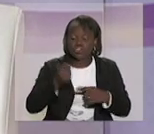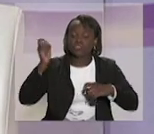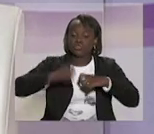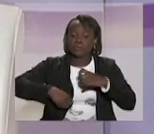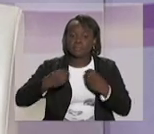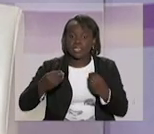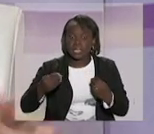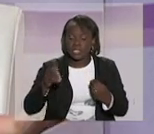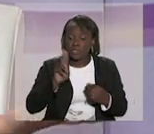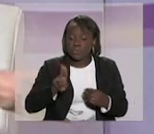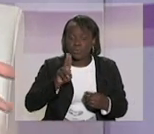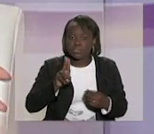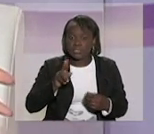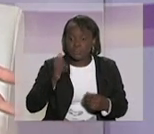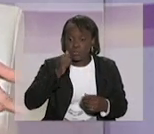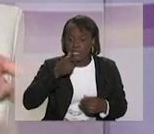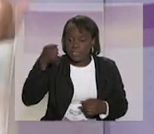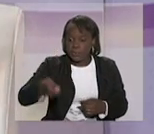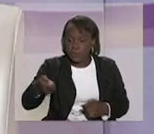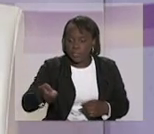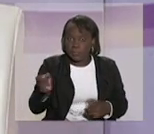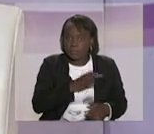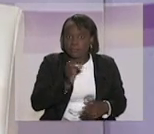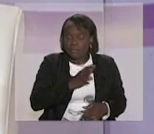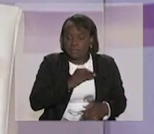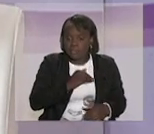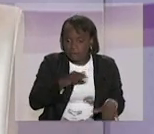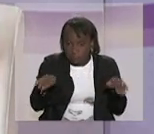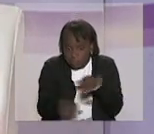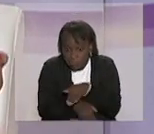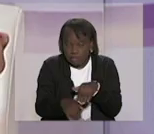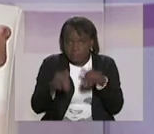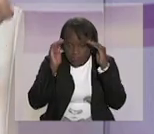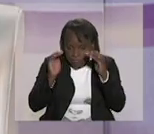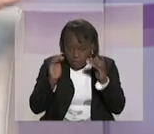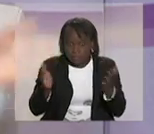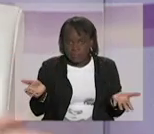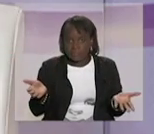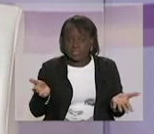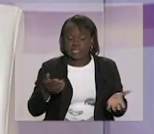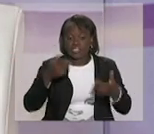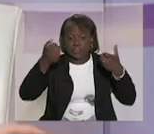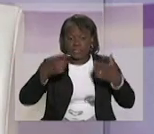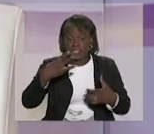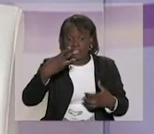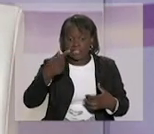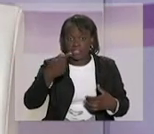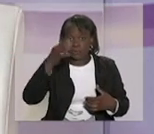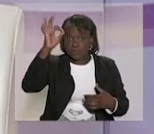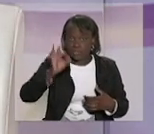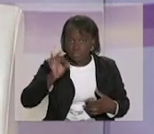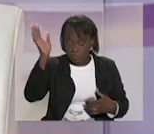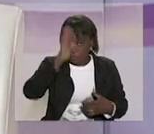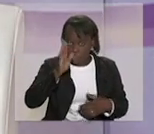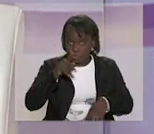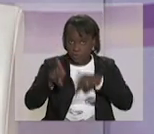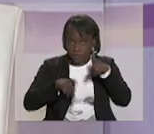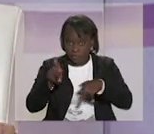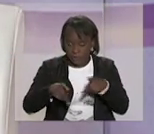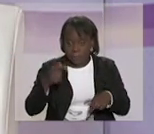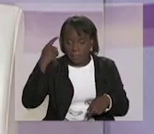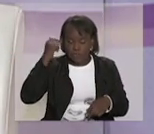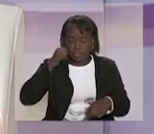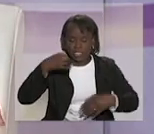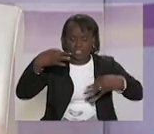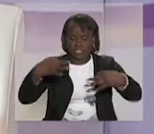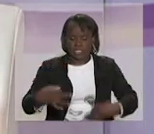sociedade para manter as mulheres constantemente com medo e sob controle. E quando a gente diz que 37% da população brasileira